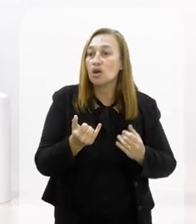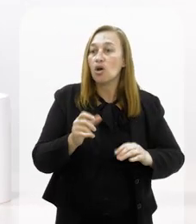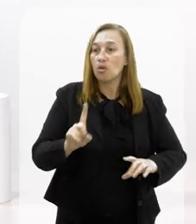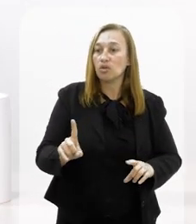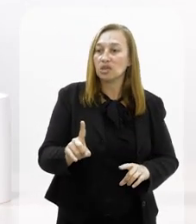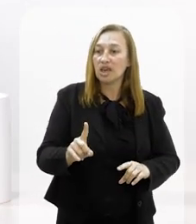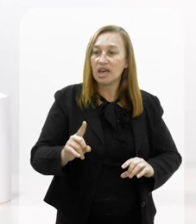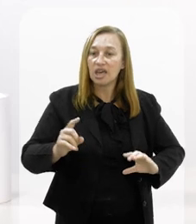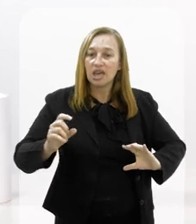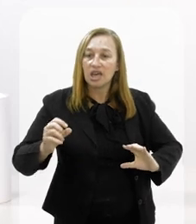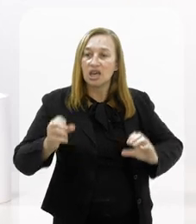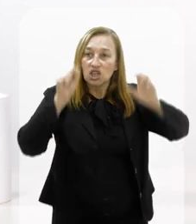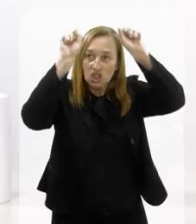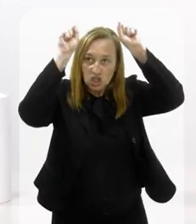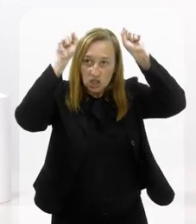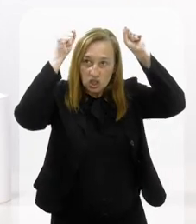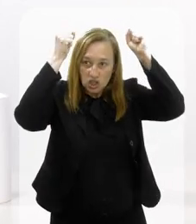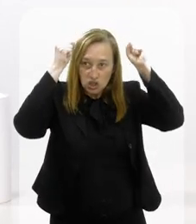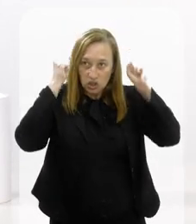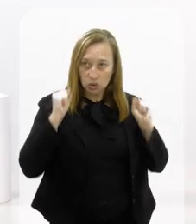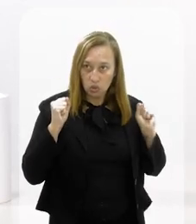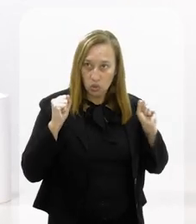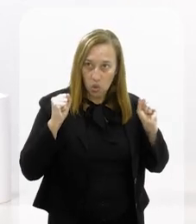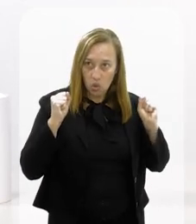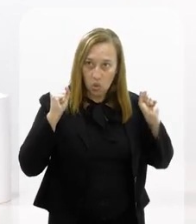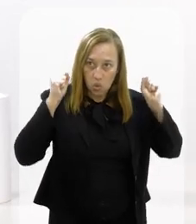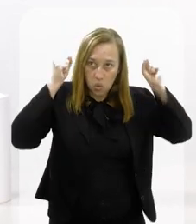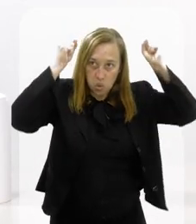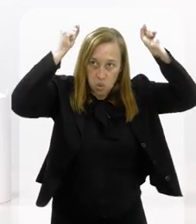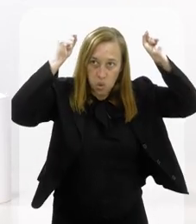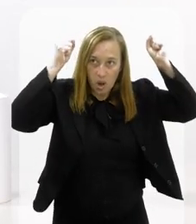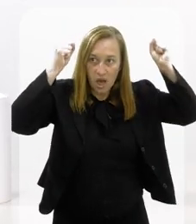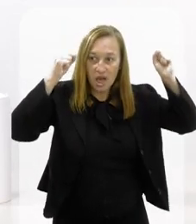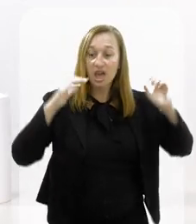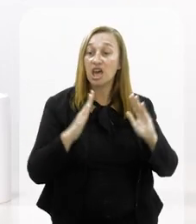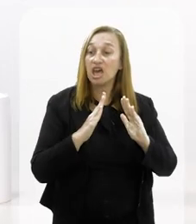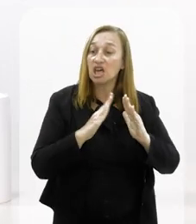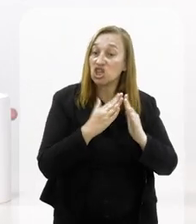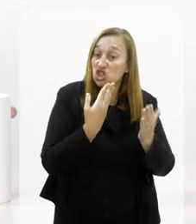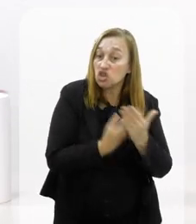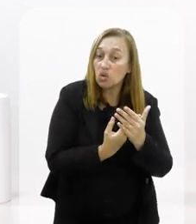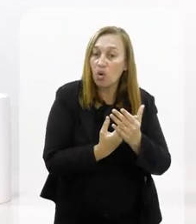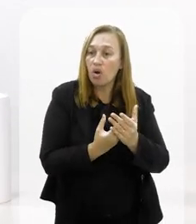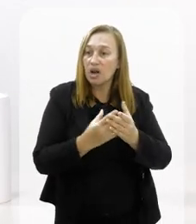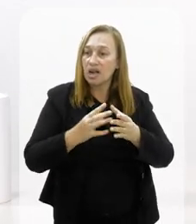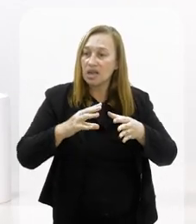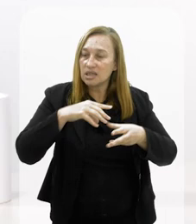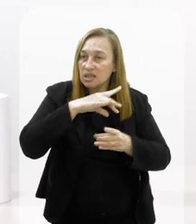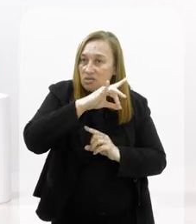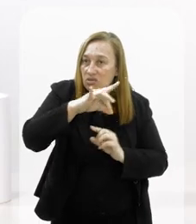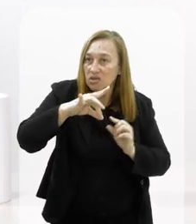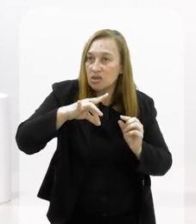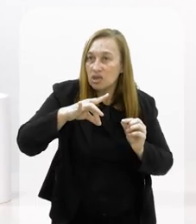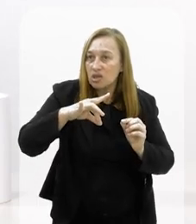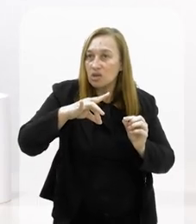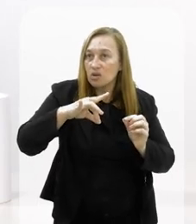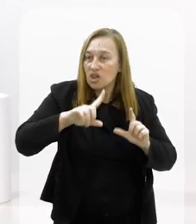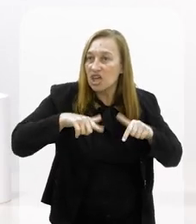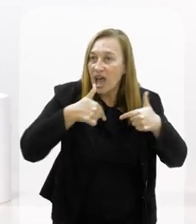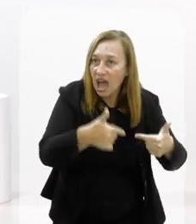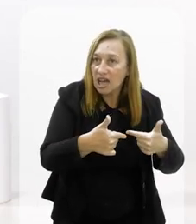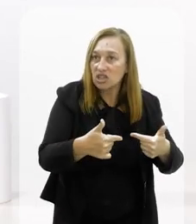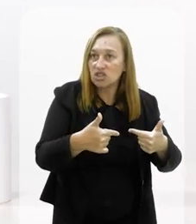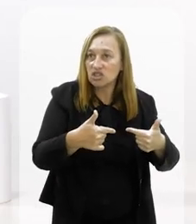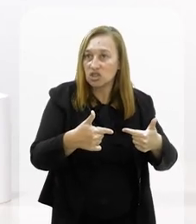Xangô no centro da sua espiritualidade né são escolas que são muito emocionadas muito emotivas quando entram na